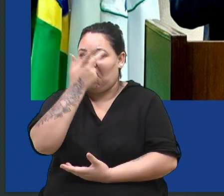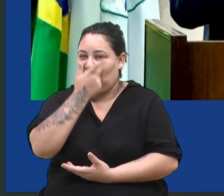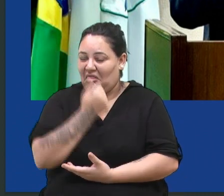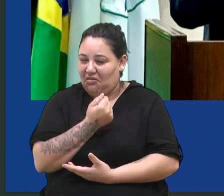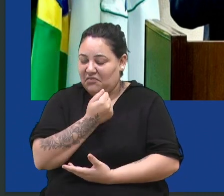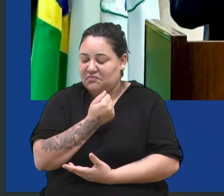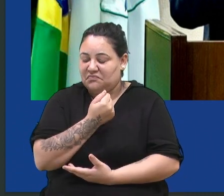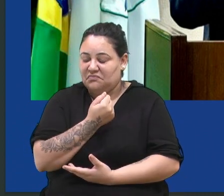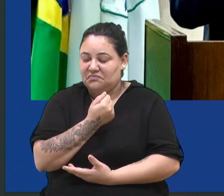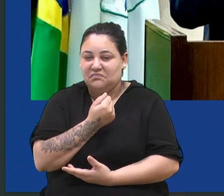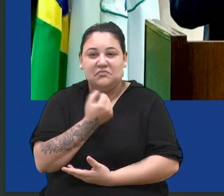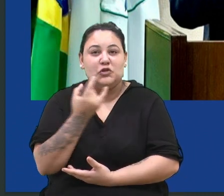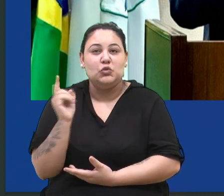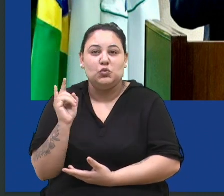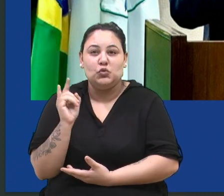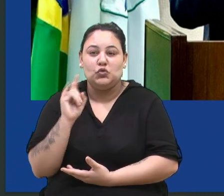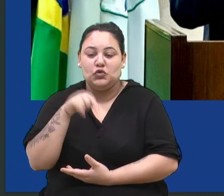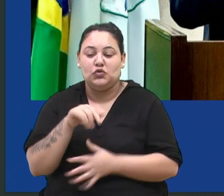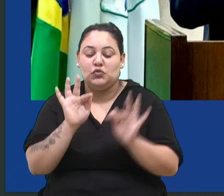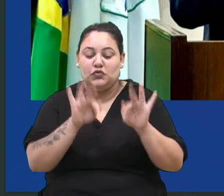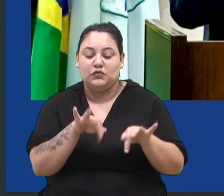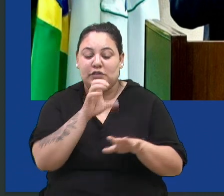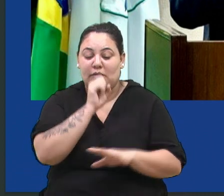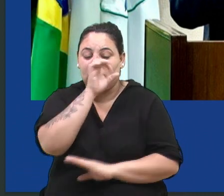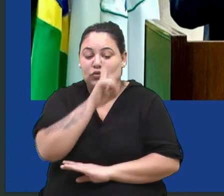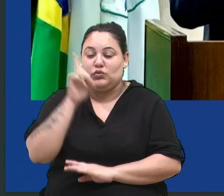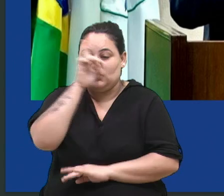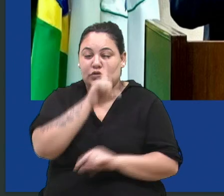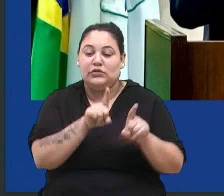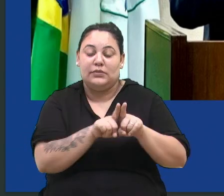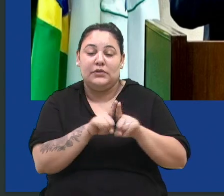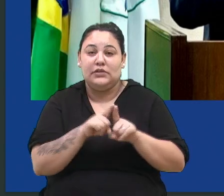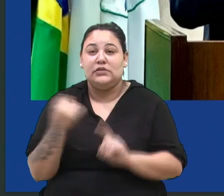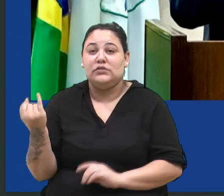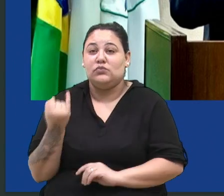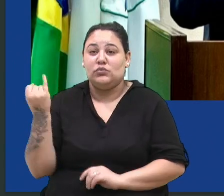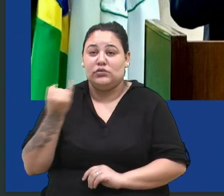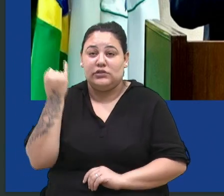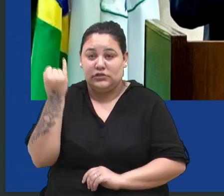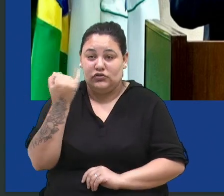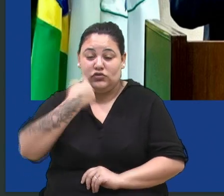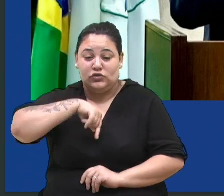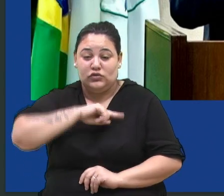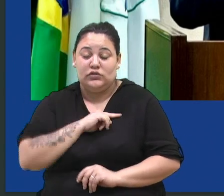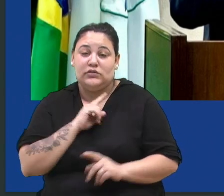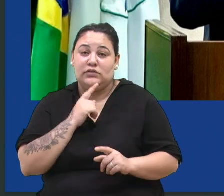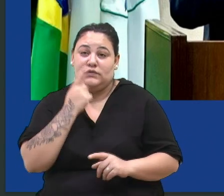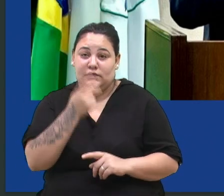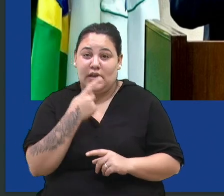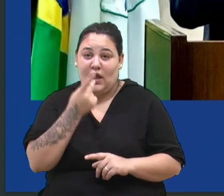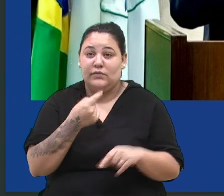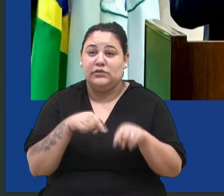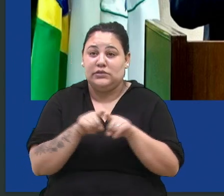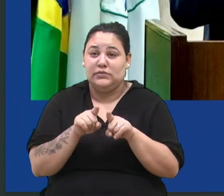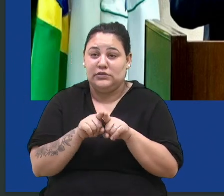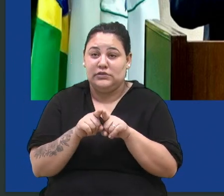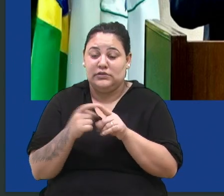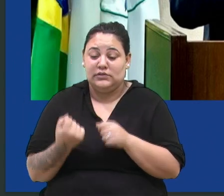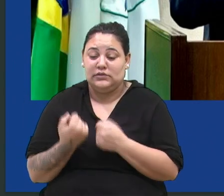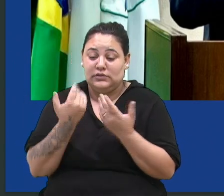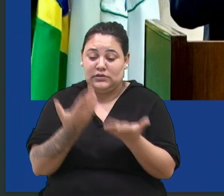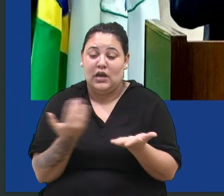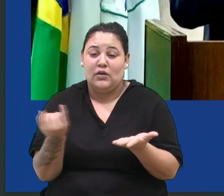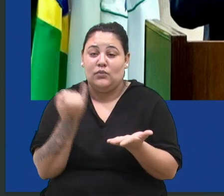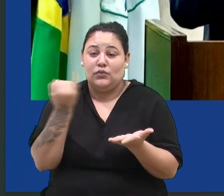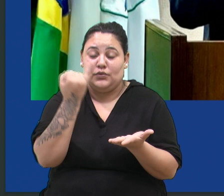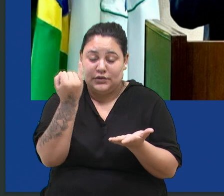último final de semana, né? Importante a gente dar voz, né, dar